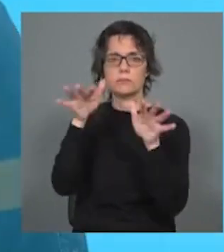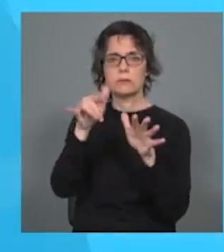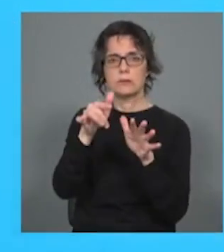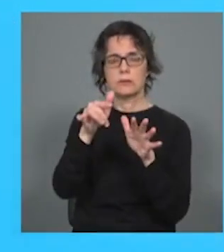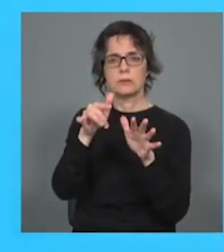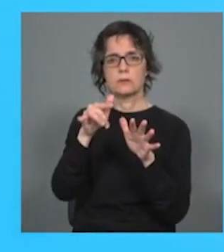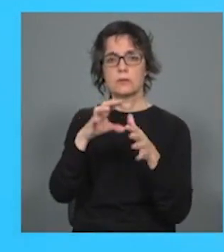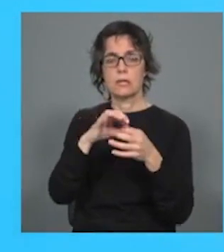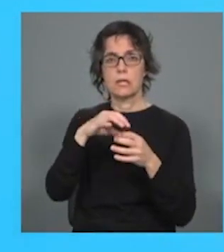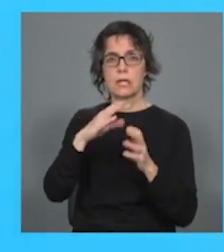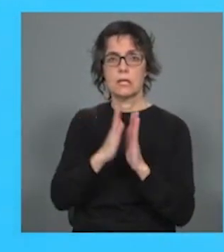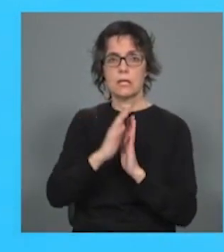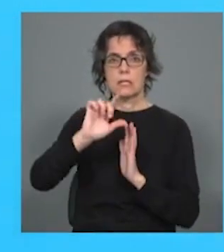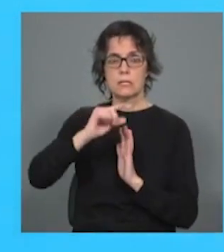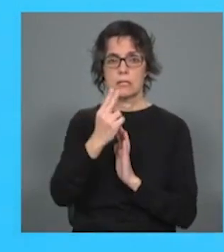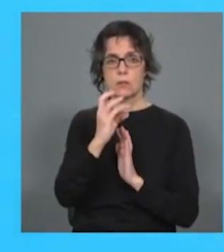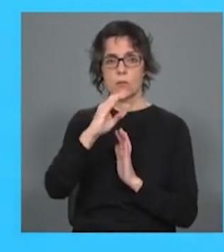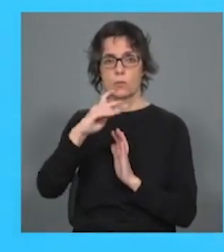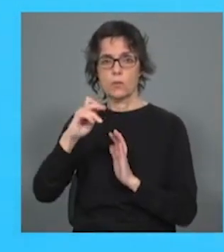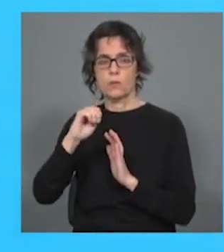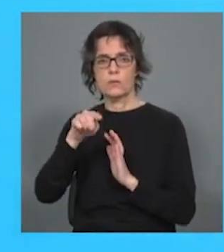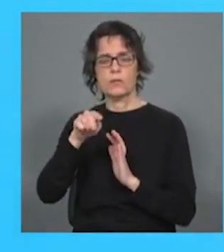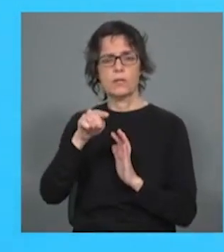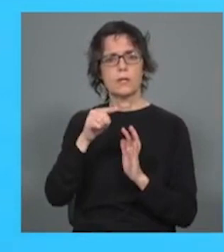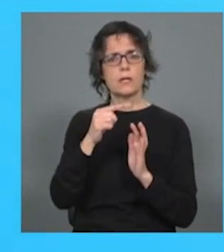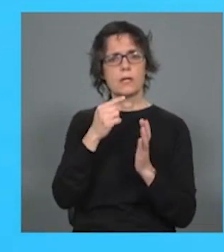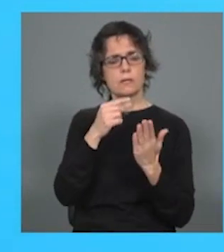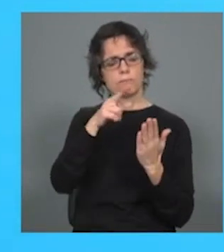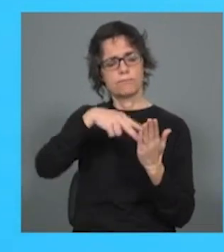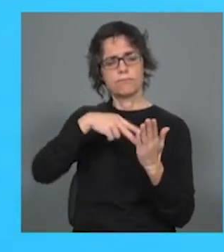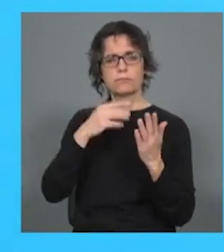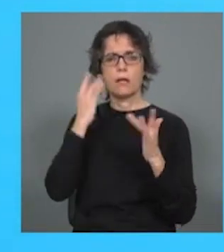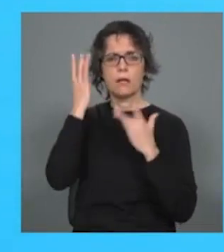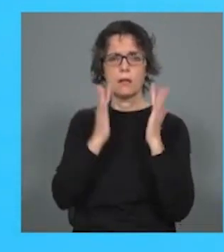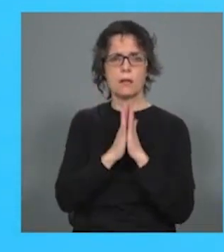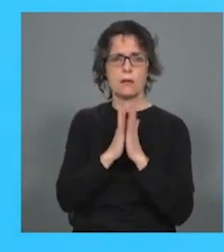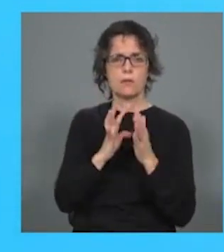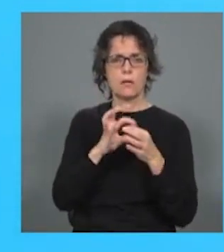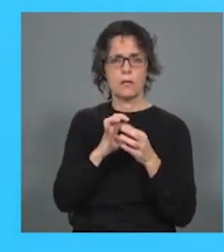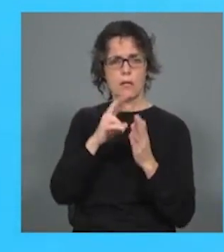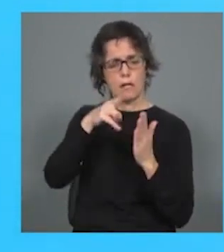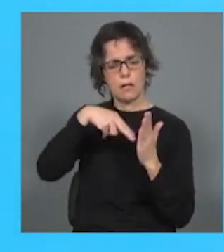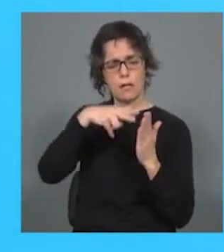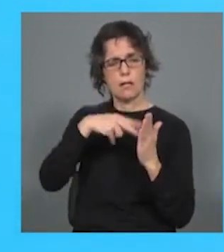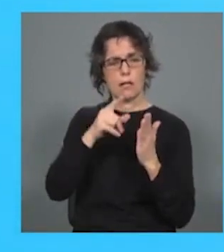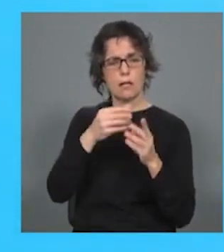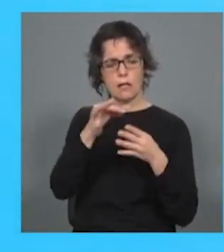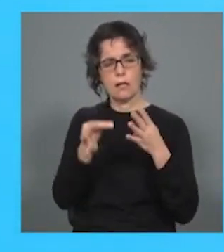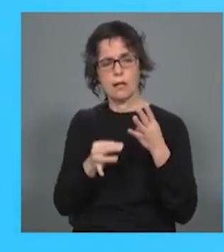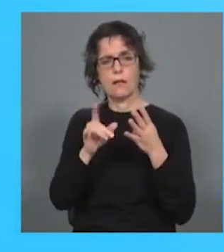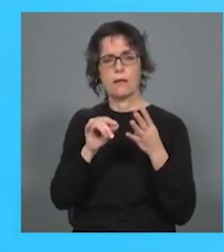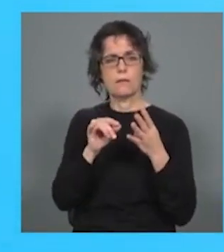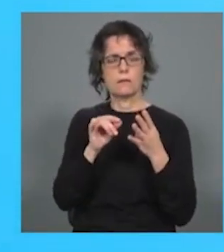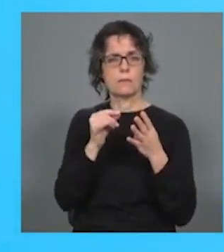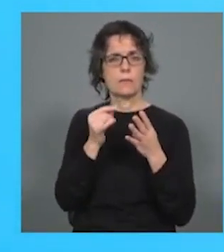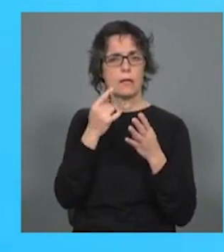Lucas, tentar recolher os aspectos teológicos mais relevantes e também introduzir